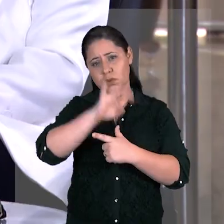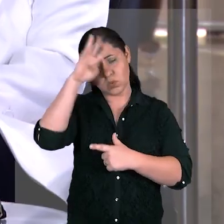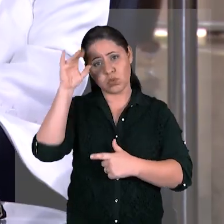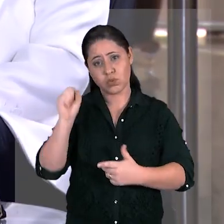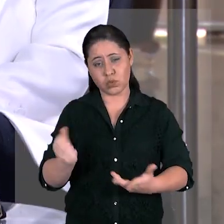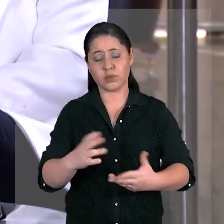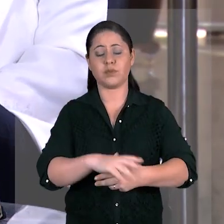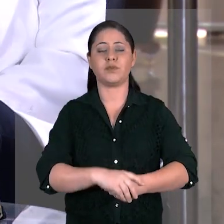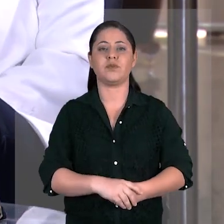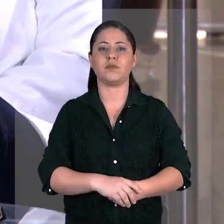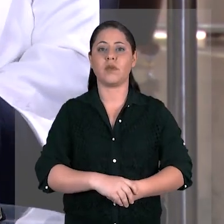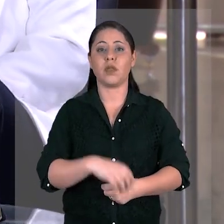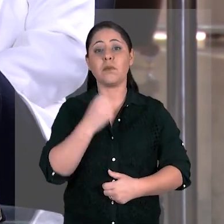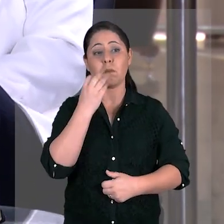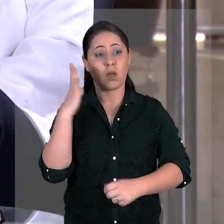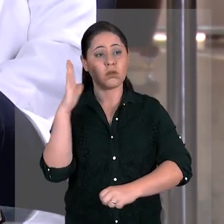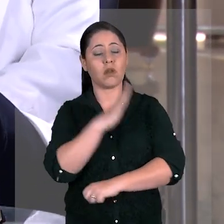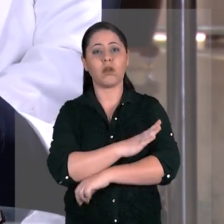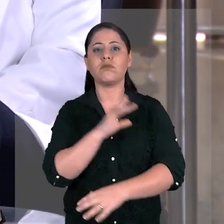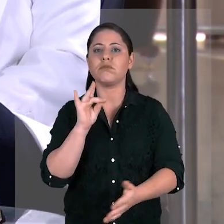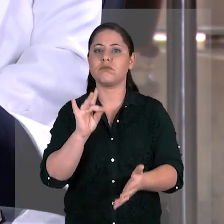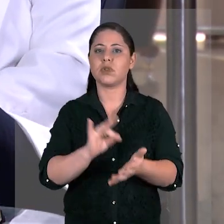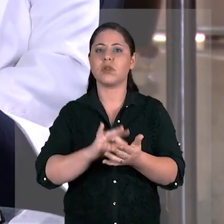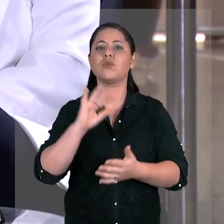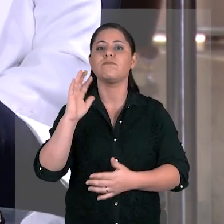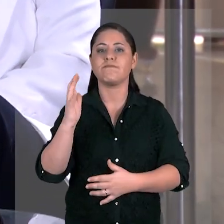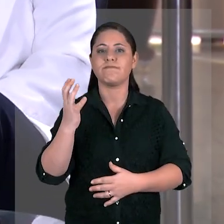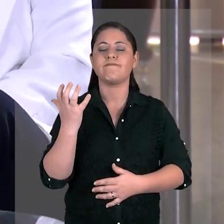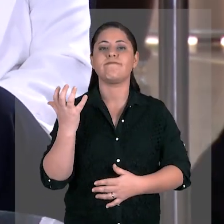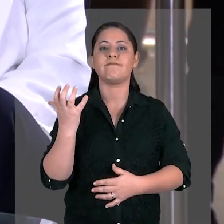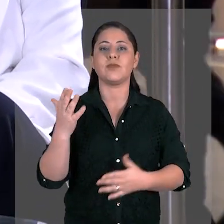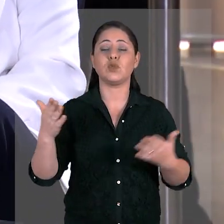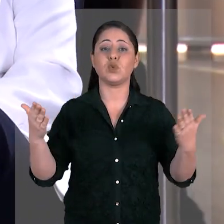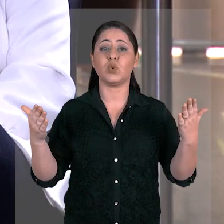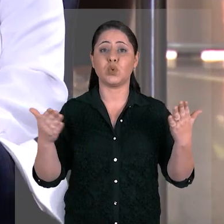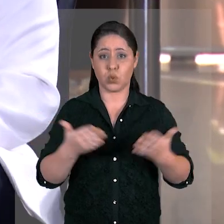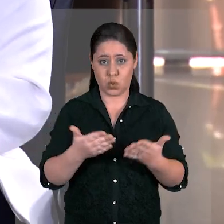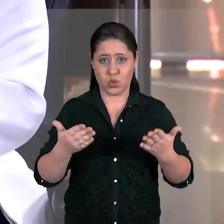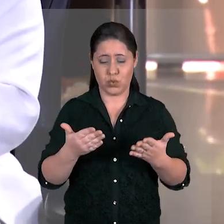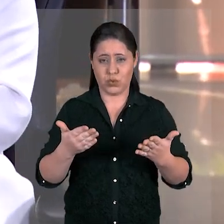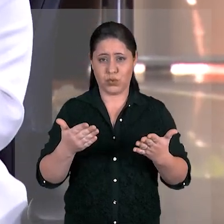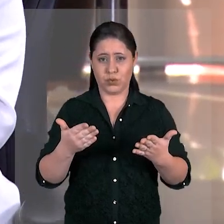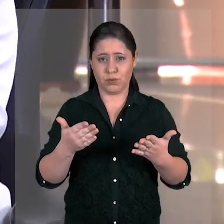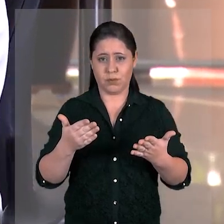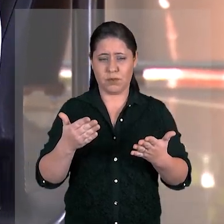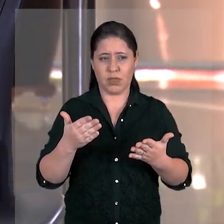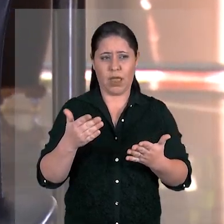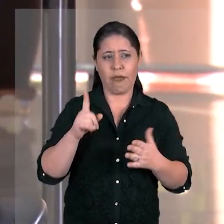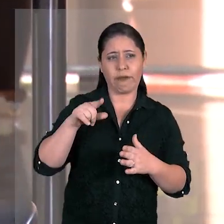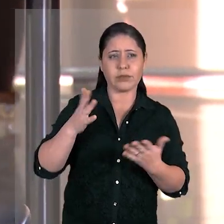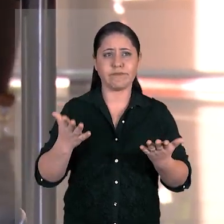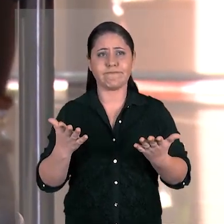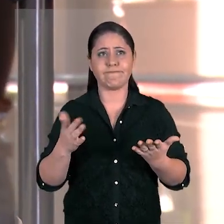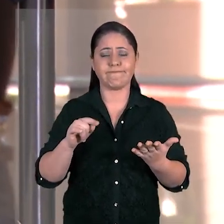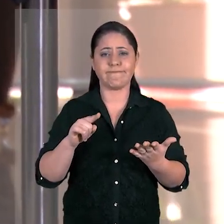Sul. Boa tarde. Realmente é o que acontece, estamos hoje